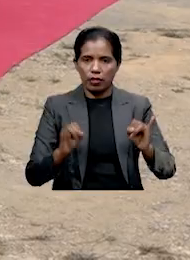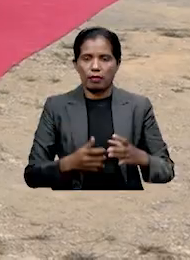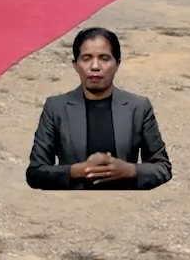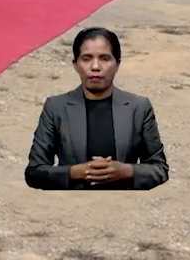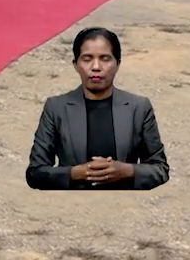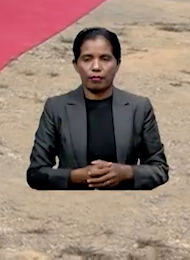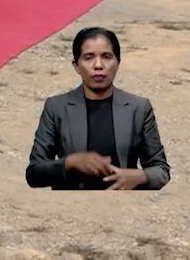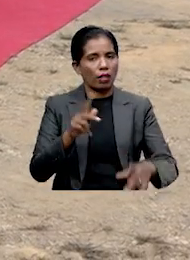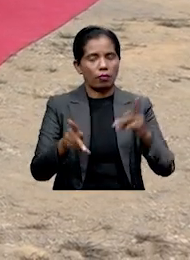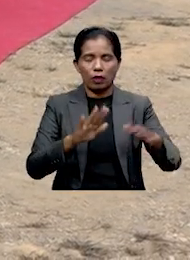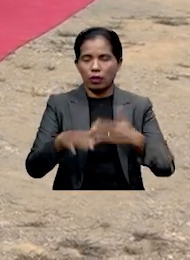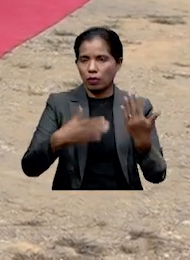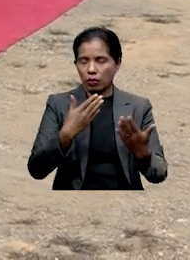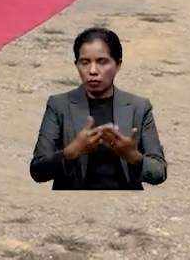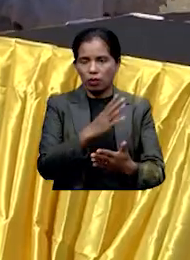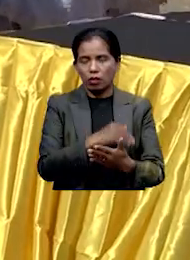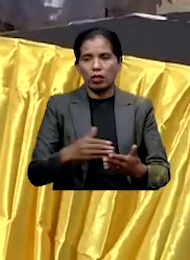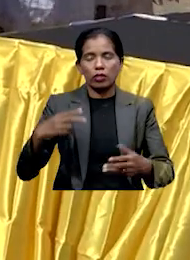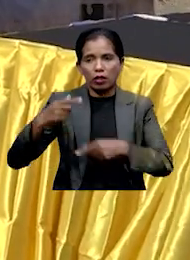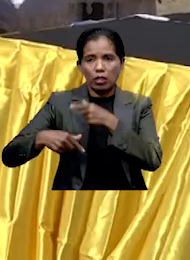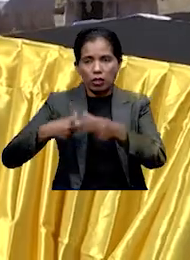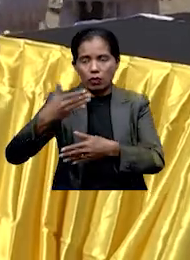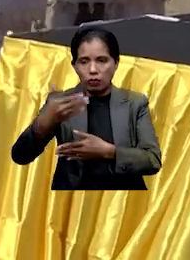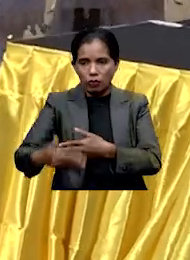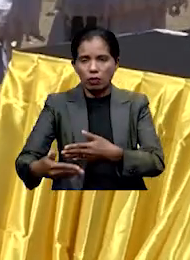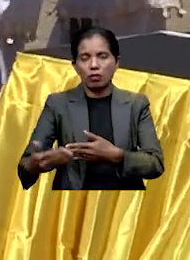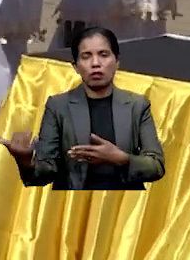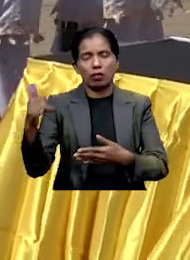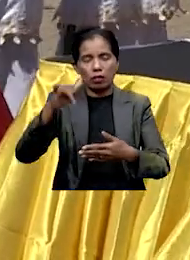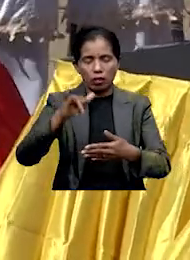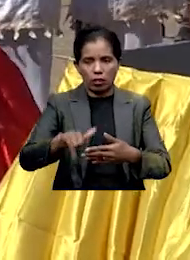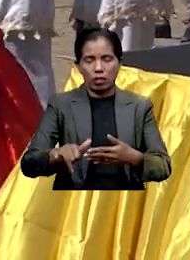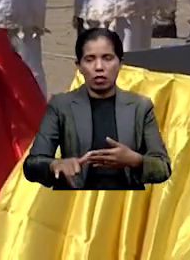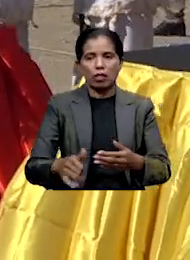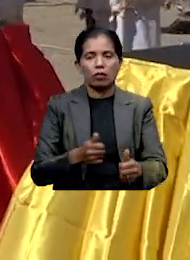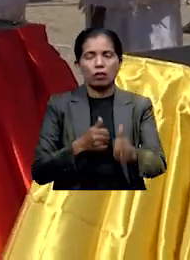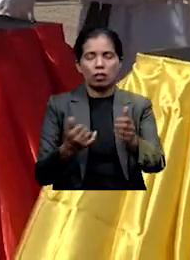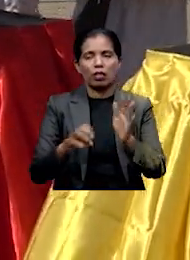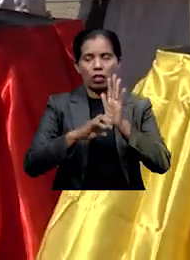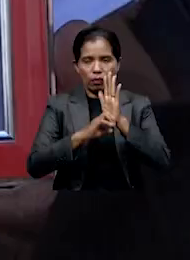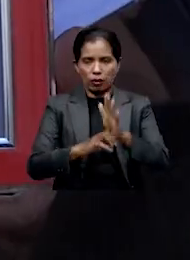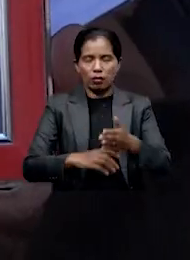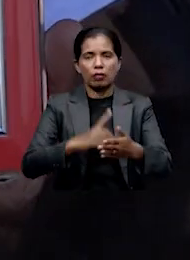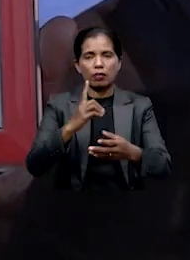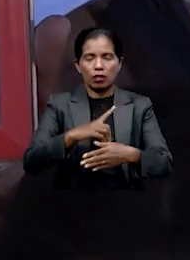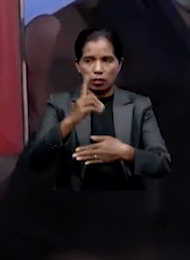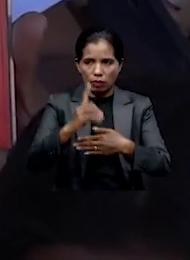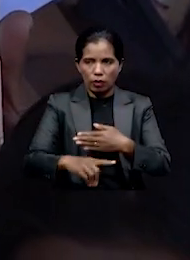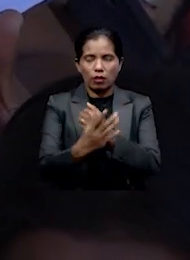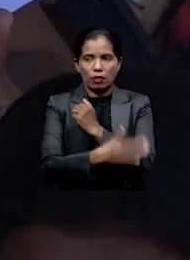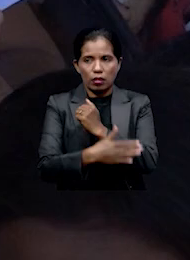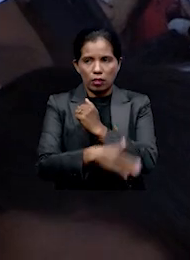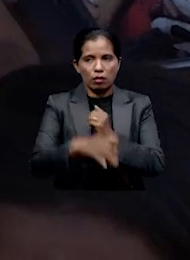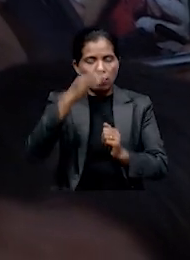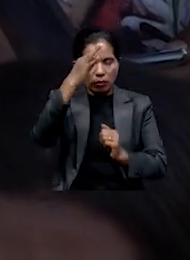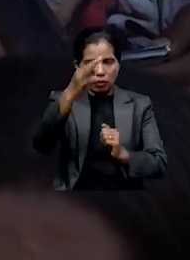No nesse dedão roto, Liu geração Fonsira tem que banar de tuir sirne a infatem, rode luta para desenvolvimento país ne, ni futuro